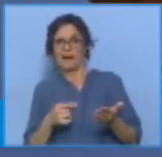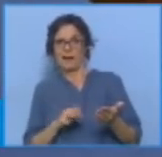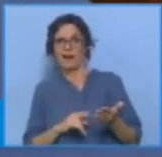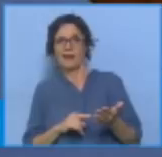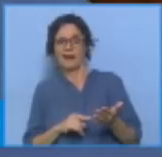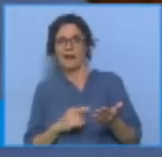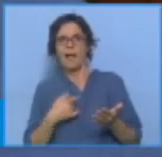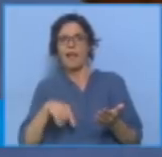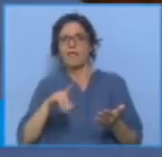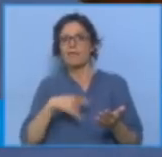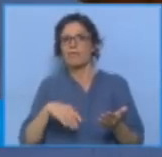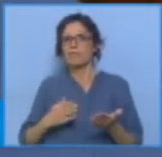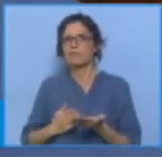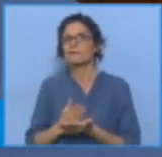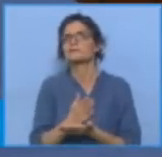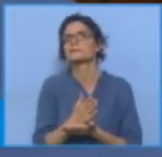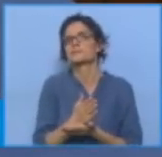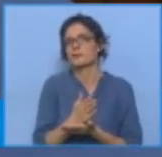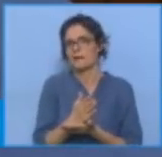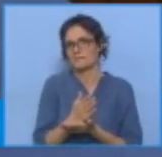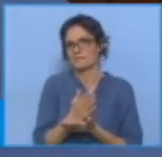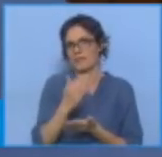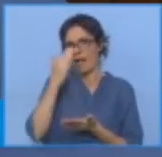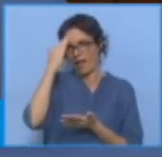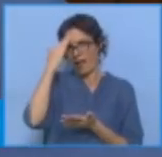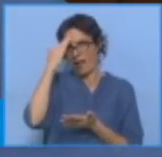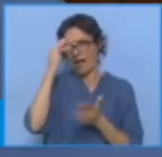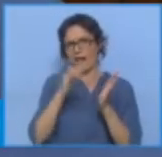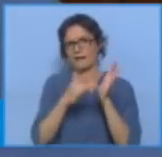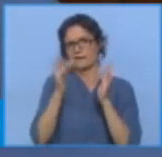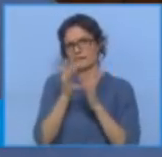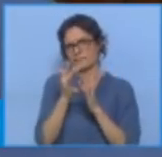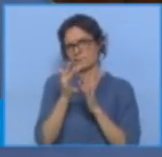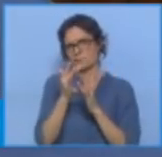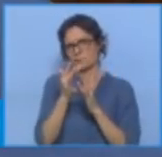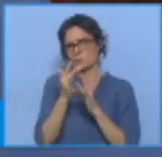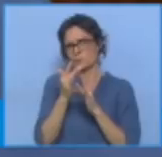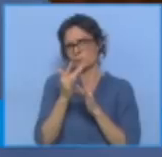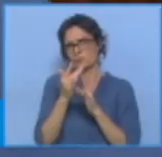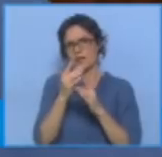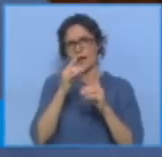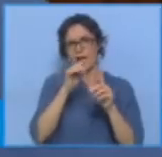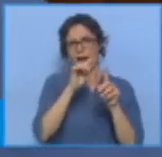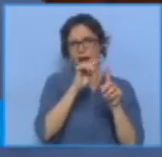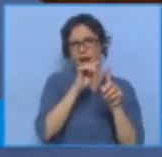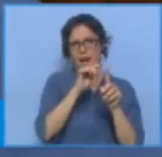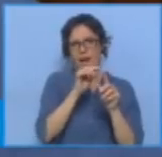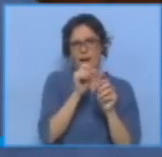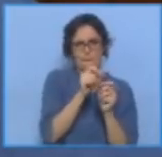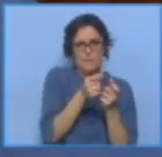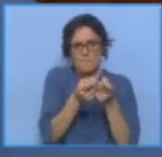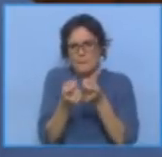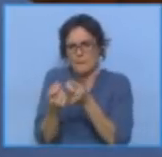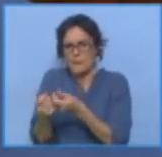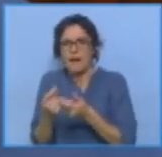de anos, mas nós ainda continuamos a achar que Jesus, por vezes, é coisas, tudo um pouco menos, muitas vezes aquilo que ele nos propõe nesta parte final. Sim, nós continuamos